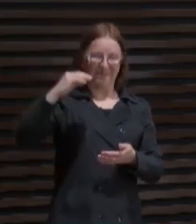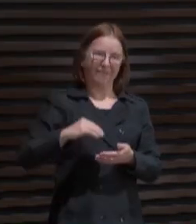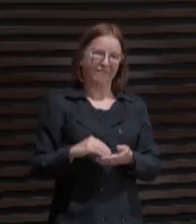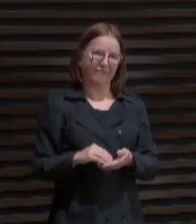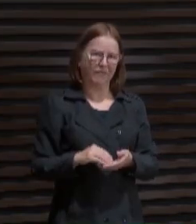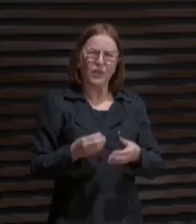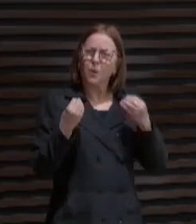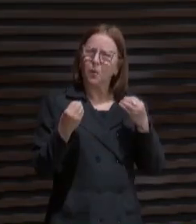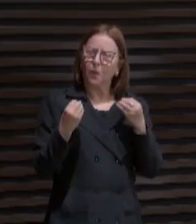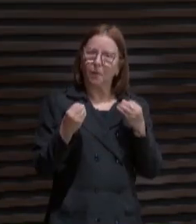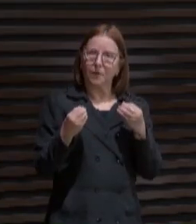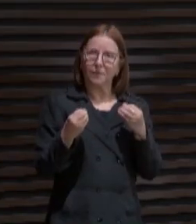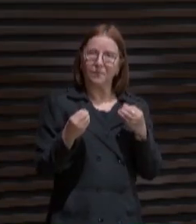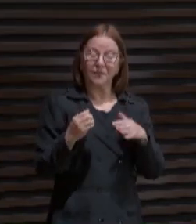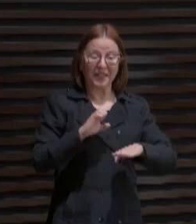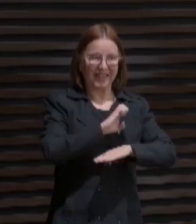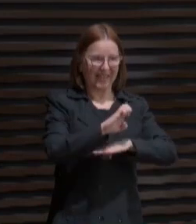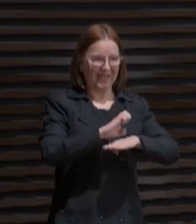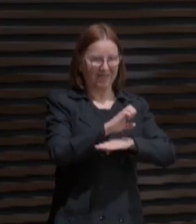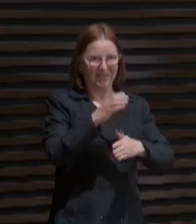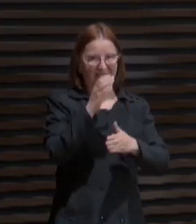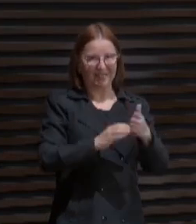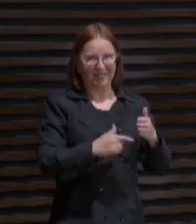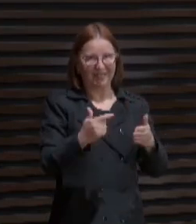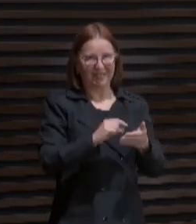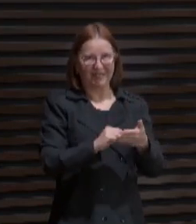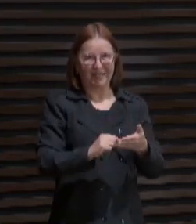assim? Vamos ler Efésios 2:8.